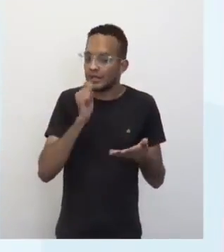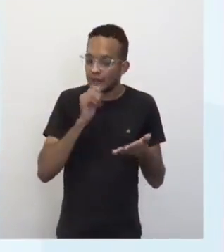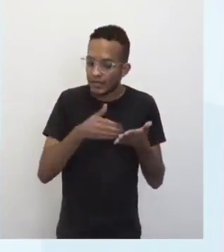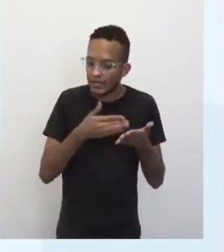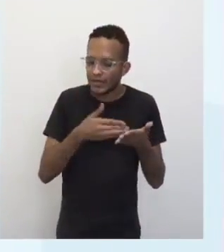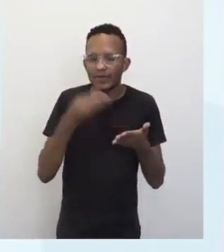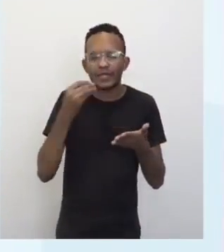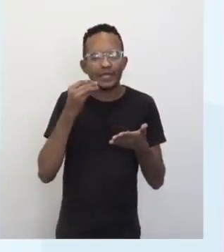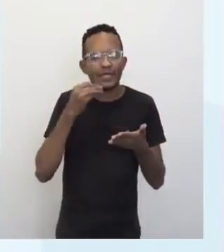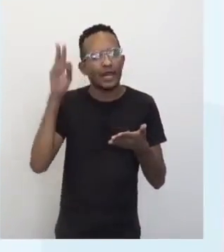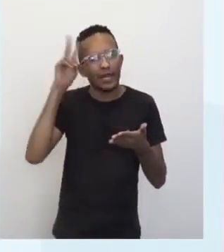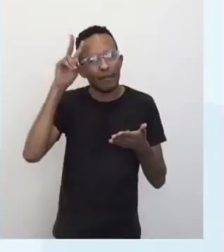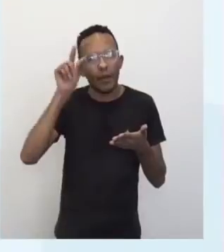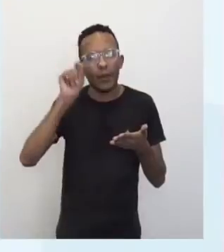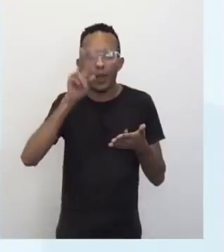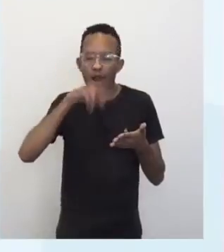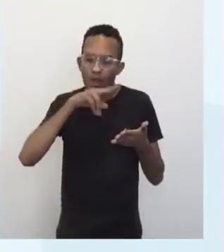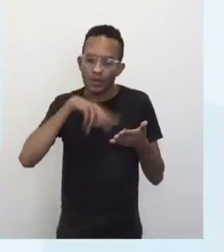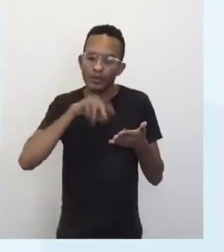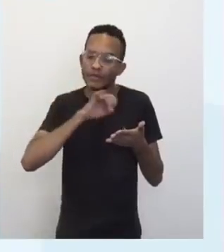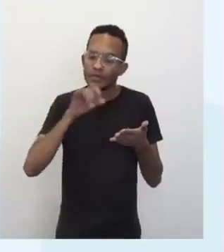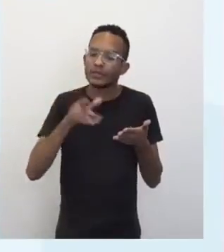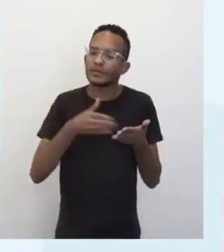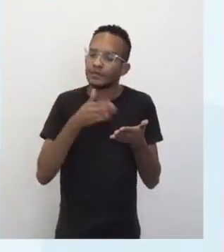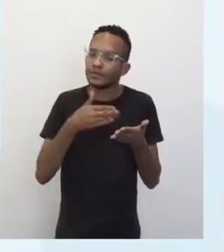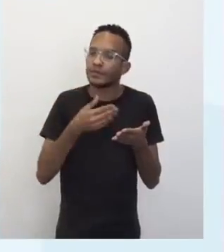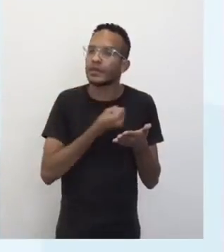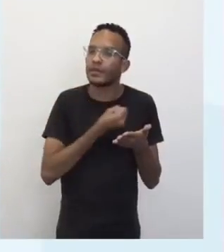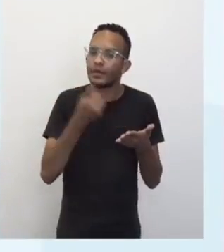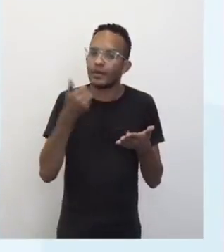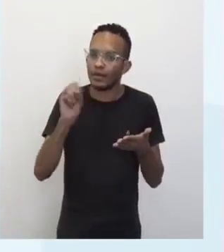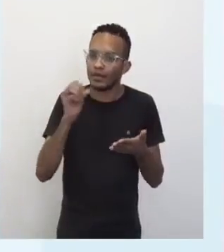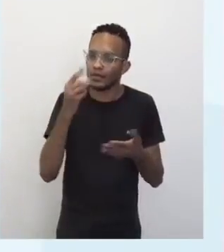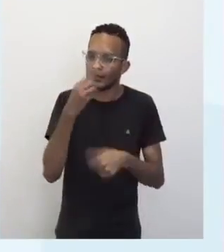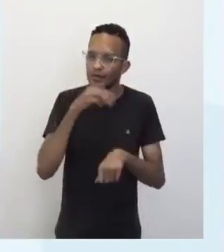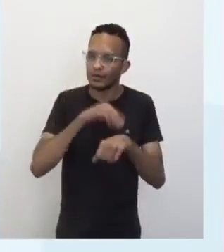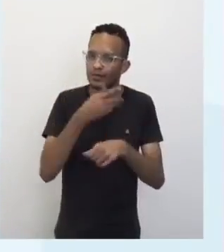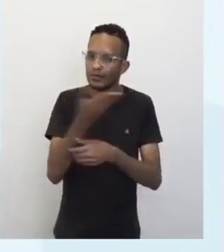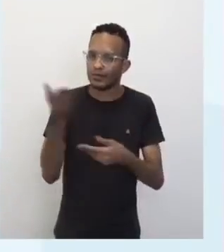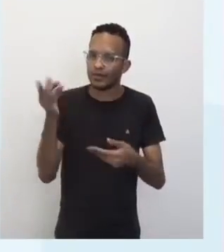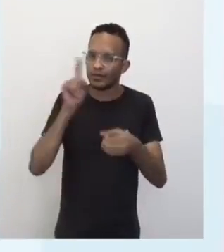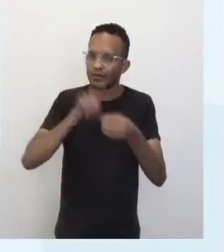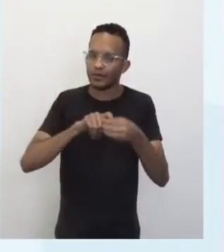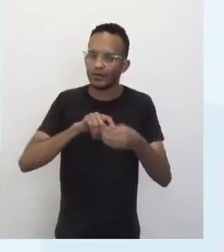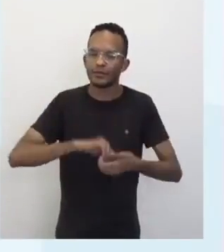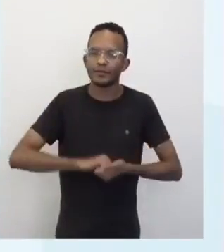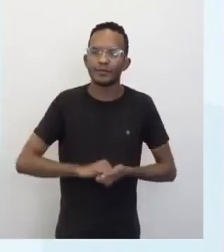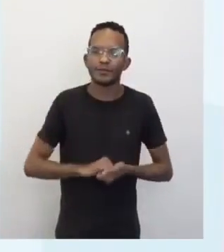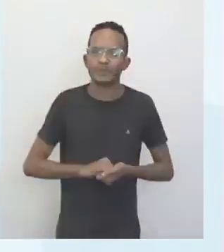lembrar aquilo que a gente leu. E se tiver, tá na página 10. Então, 1 minutinho, já voltamos.